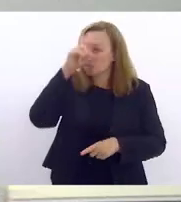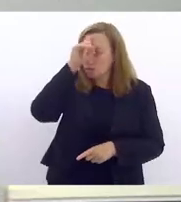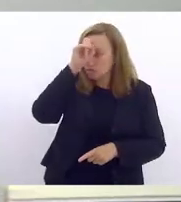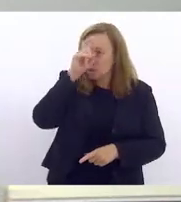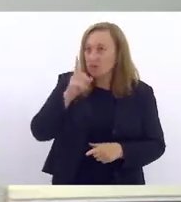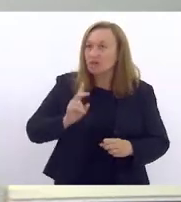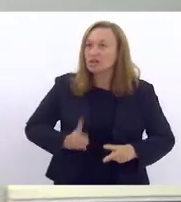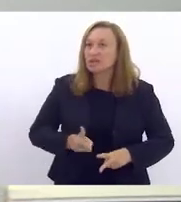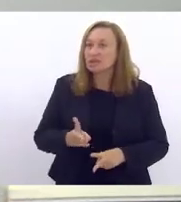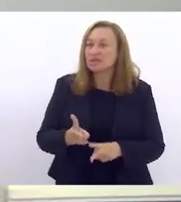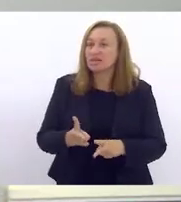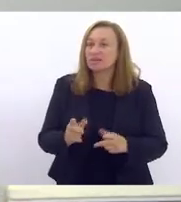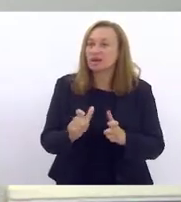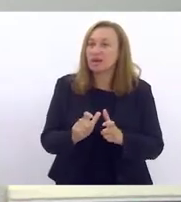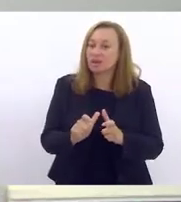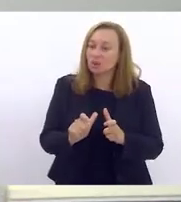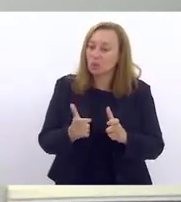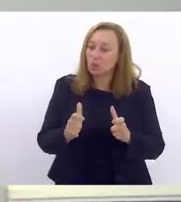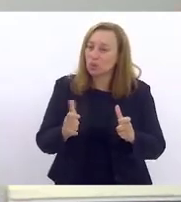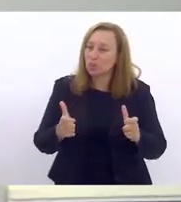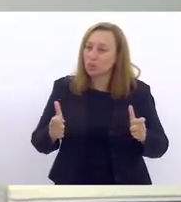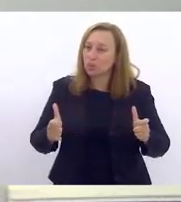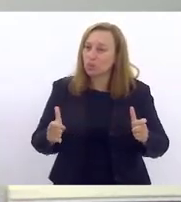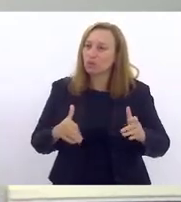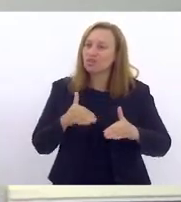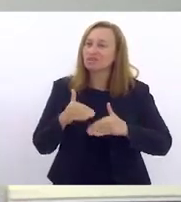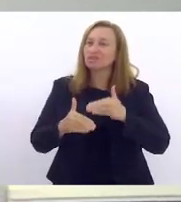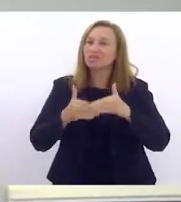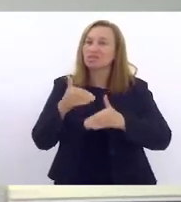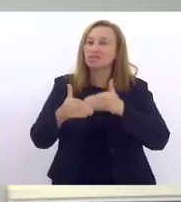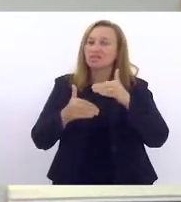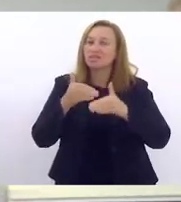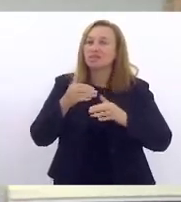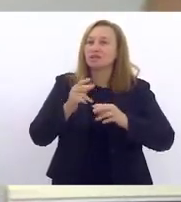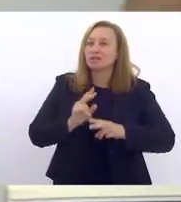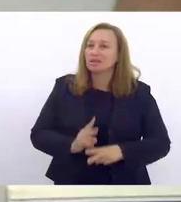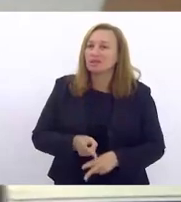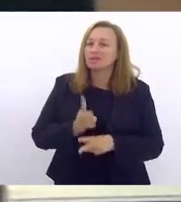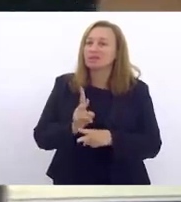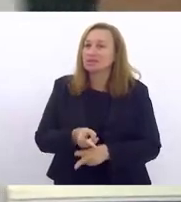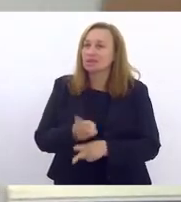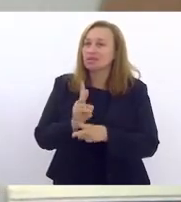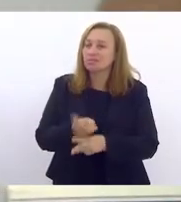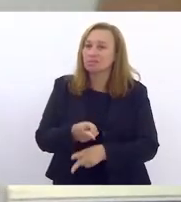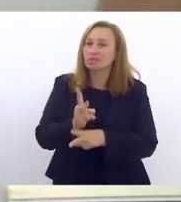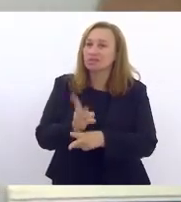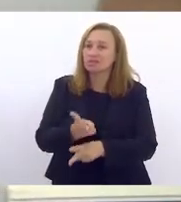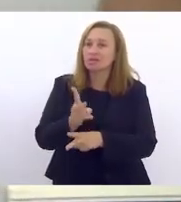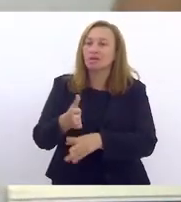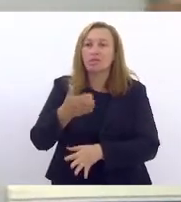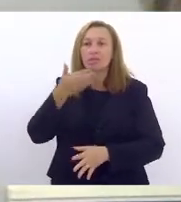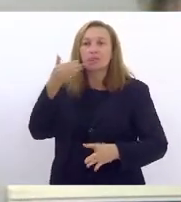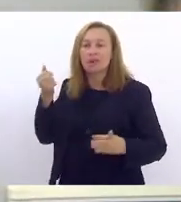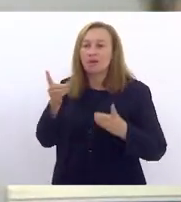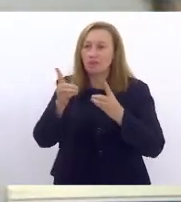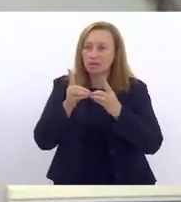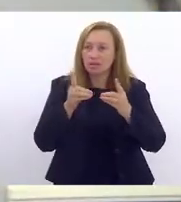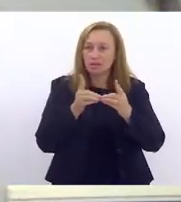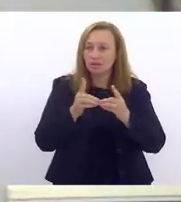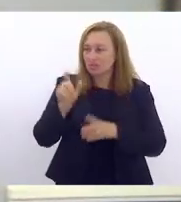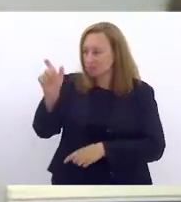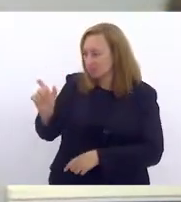está crescendo, evoluindo, sempre para melhorar o atendimento da